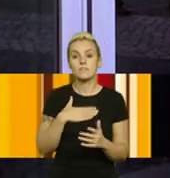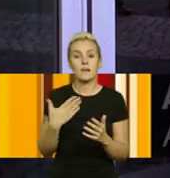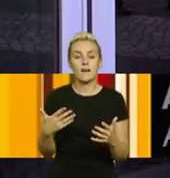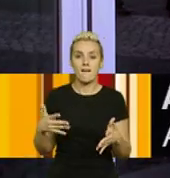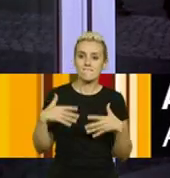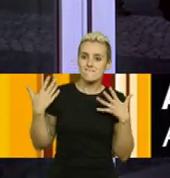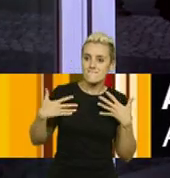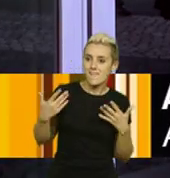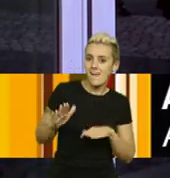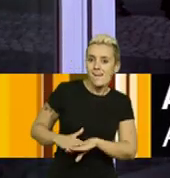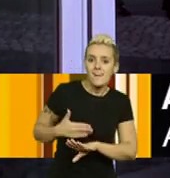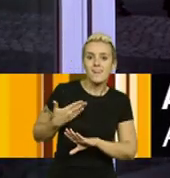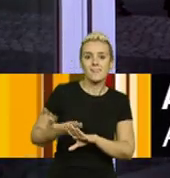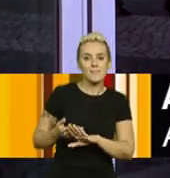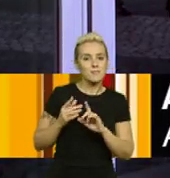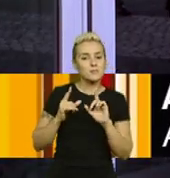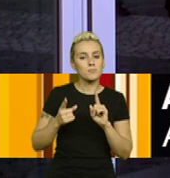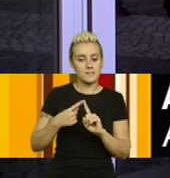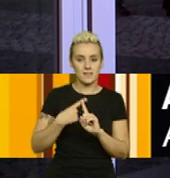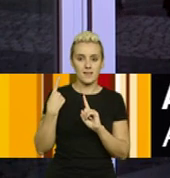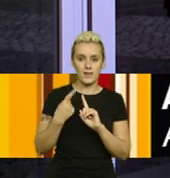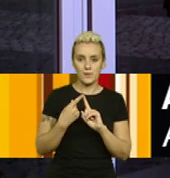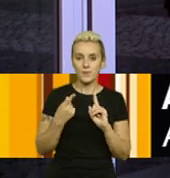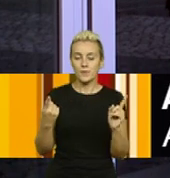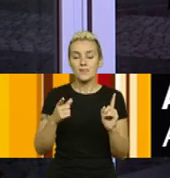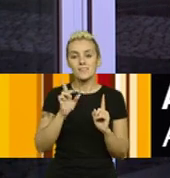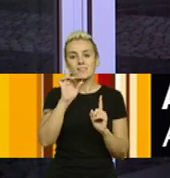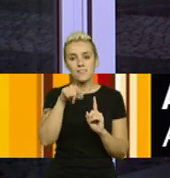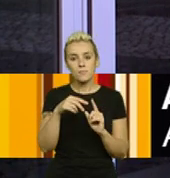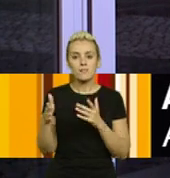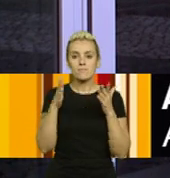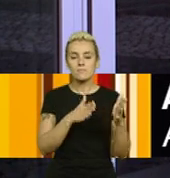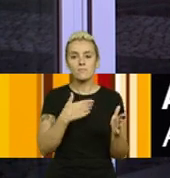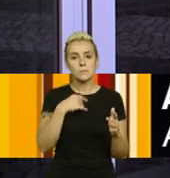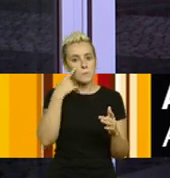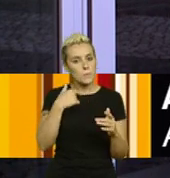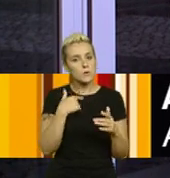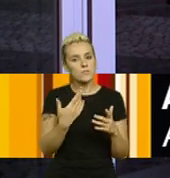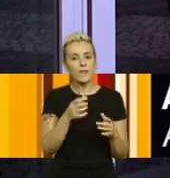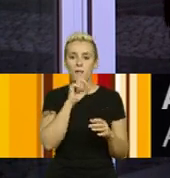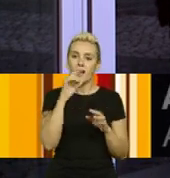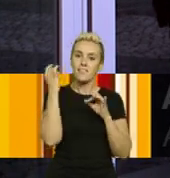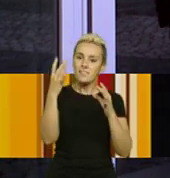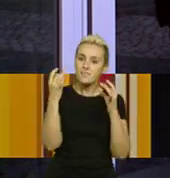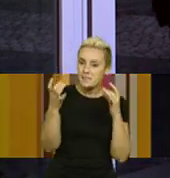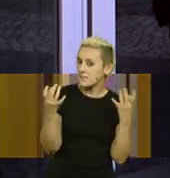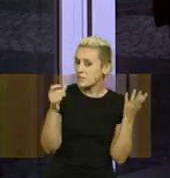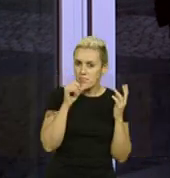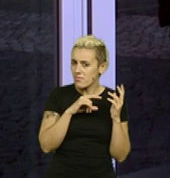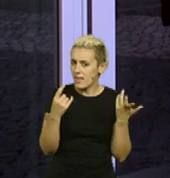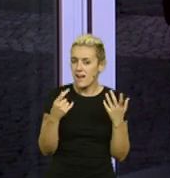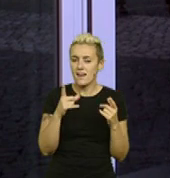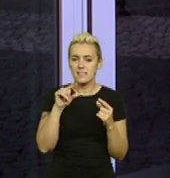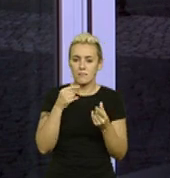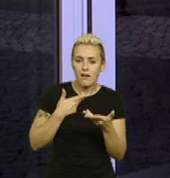motivação extra para nós pensarmos está no activo também mostrou que às vezes pode se divertir e temos muito